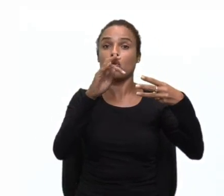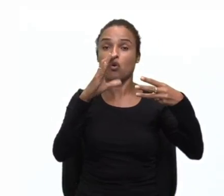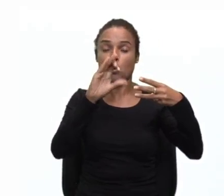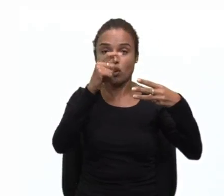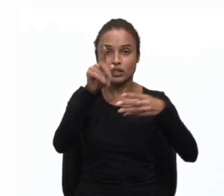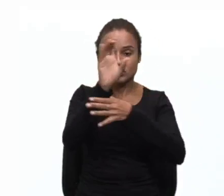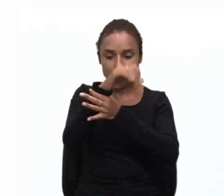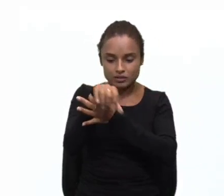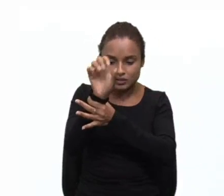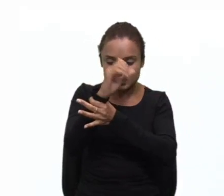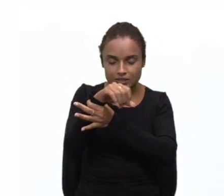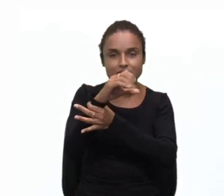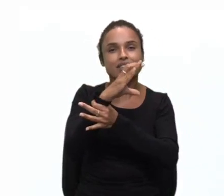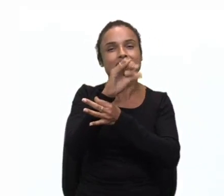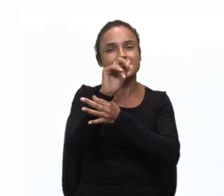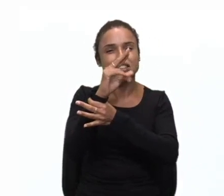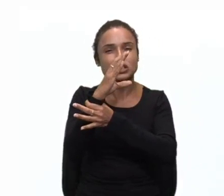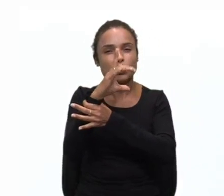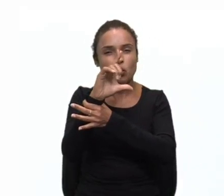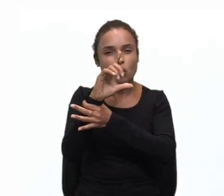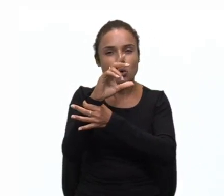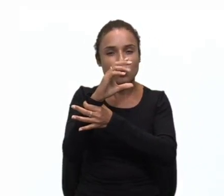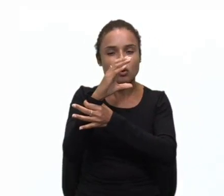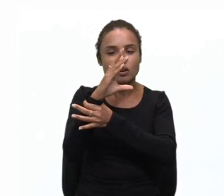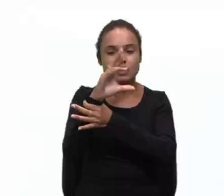você tem as articulações cárpicas, as